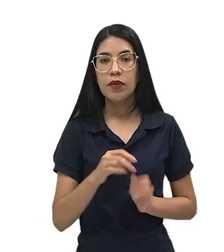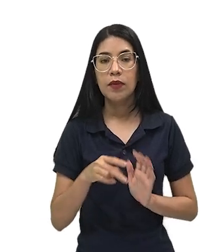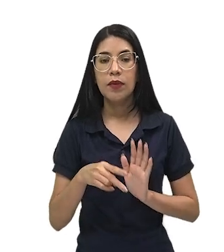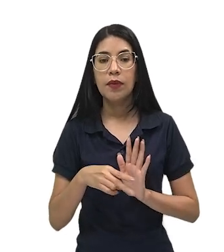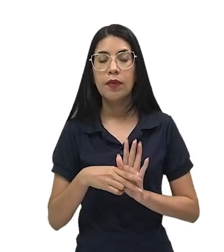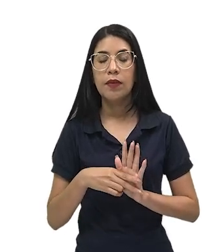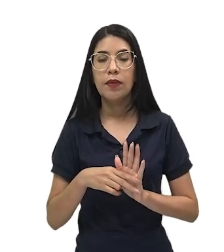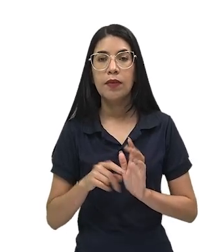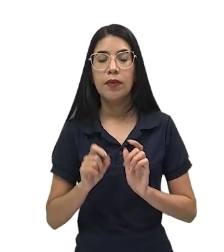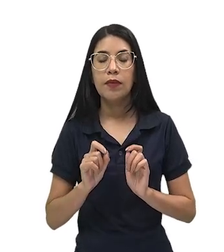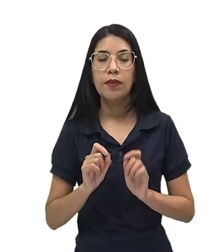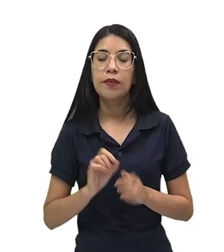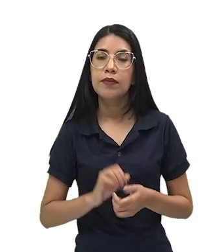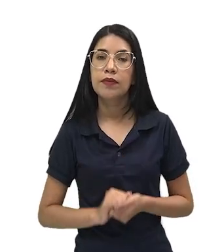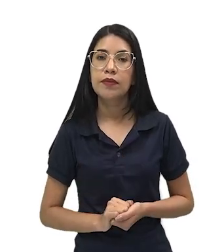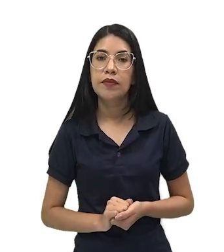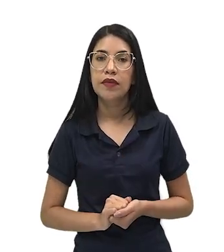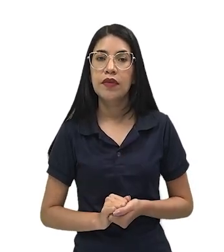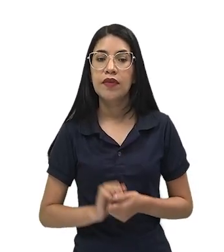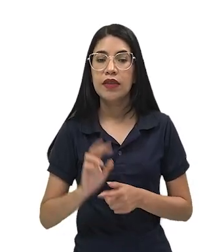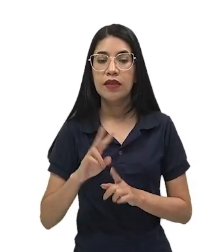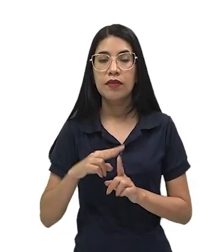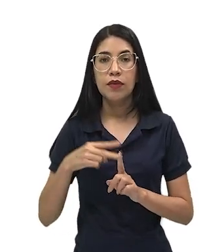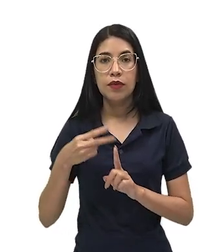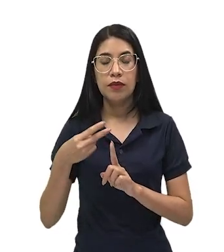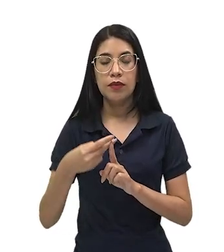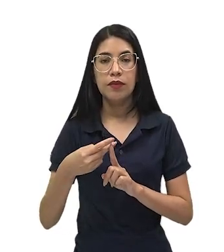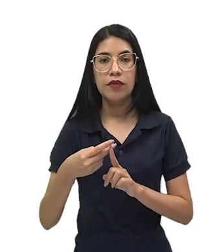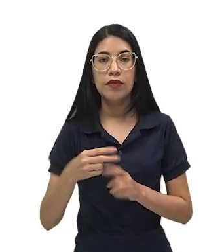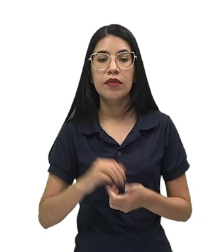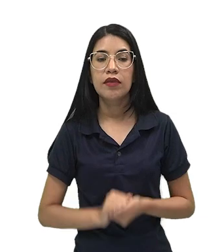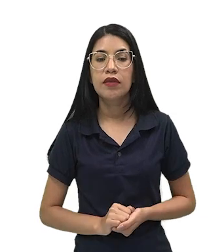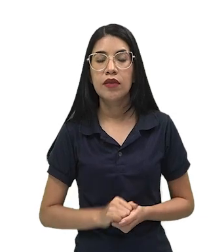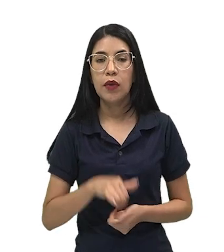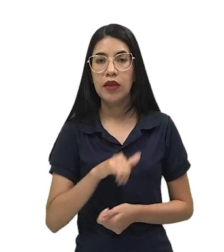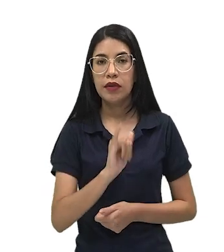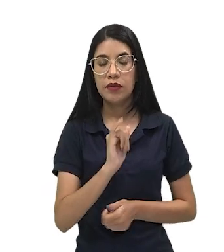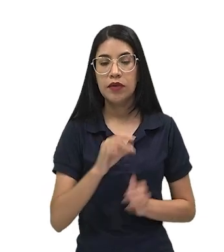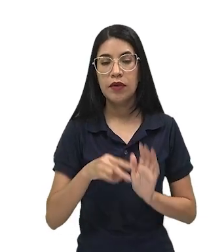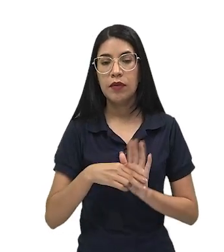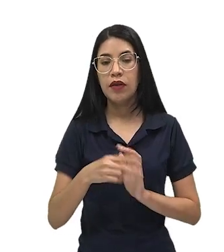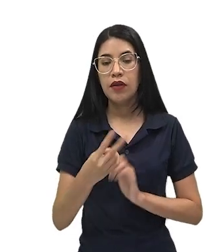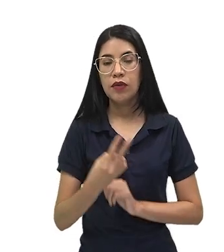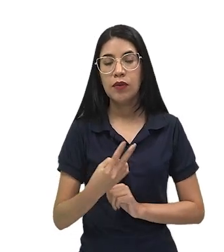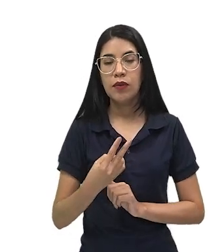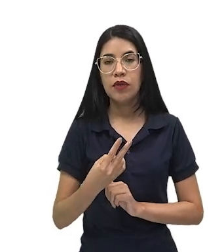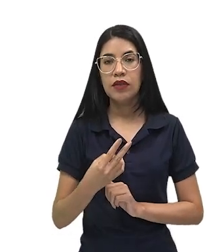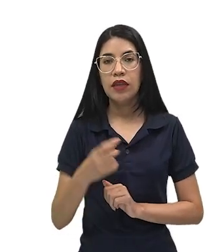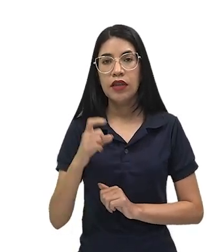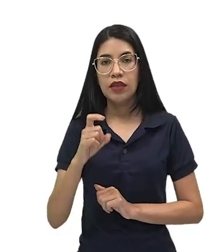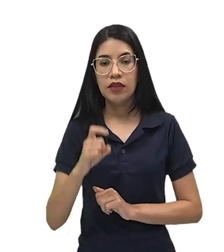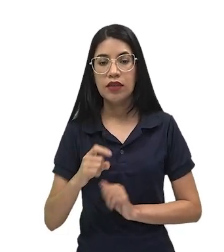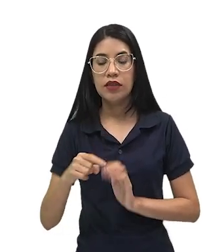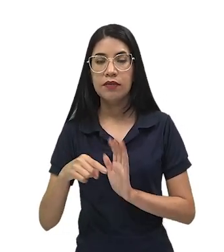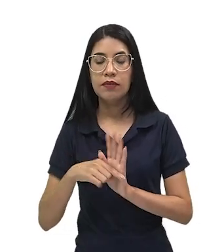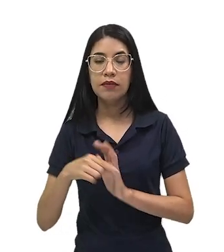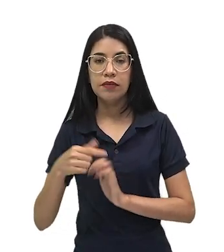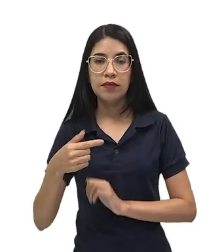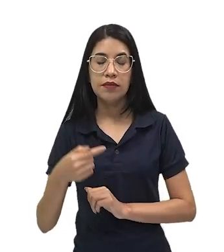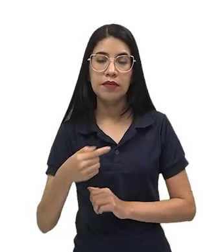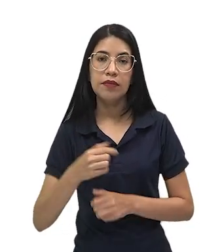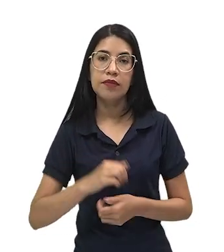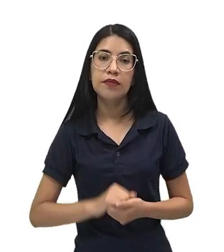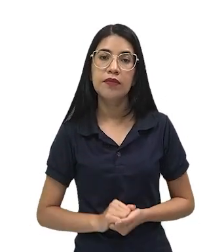ser o dobro, olha aí. Então, tá aqui 2. Então, qual é o nosso sistema? Olha como ficou o